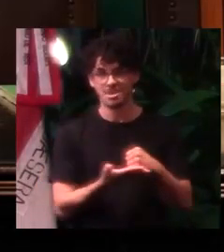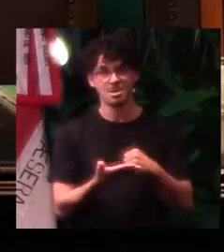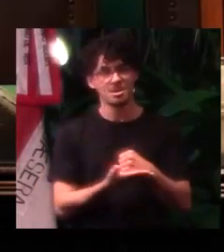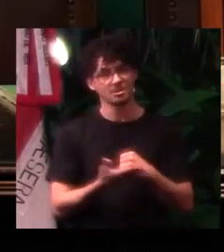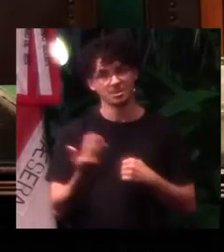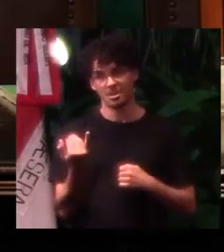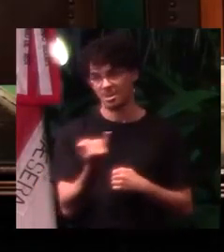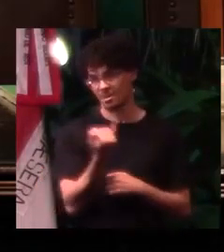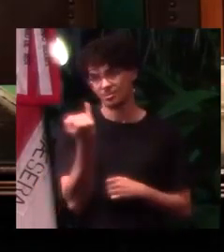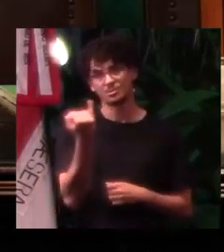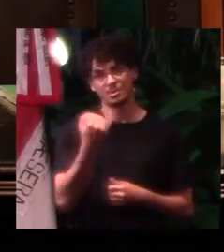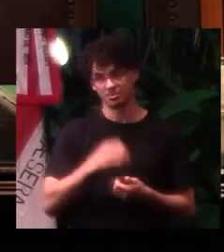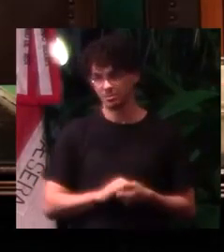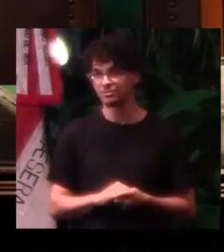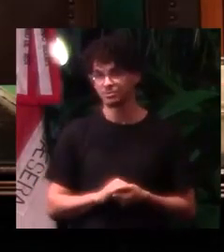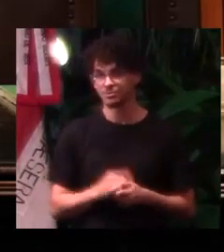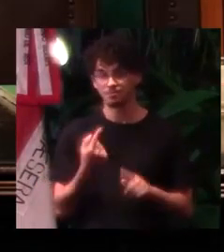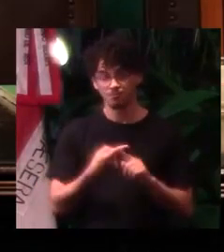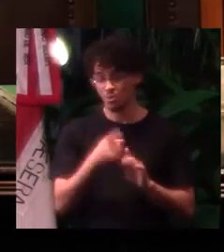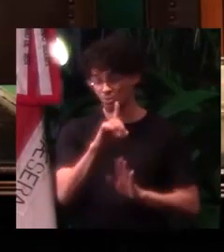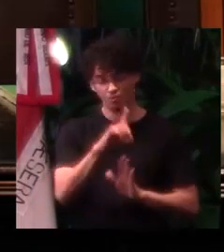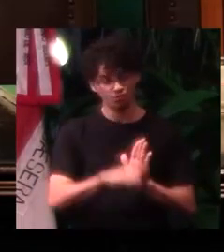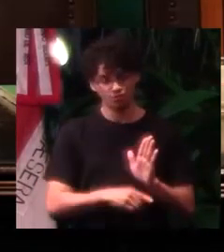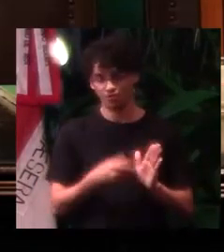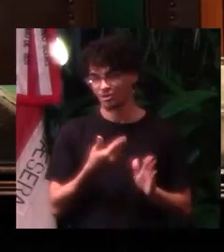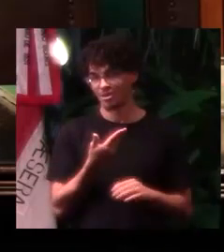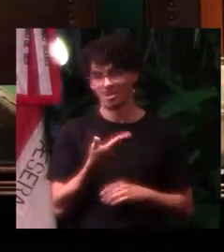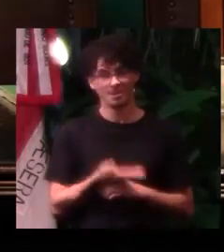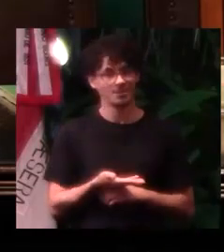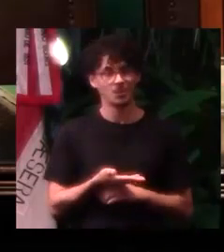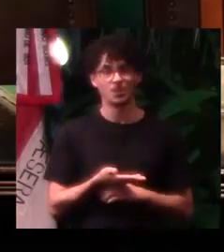fundamental, porque o direito